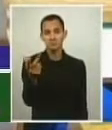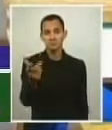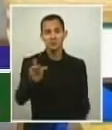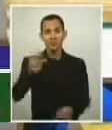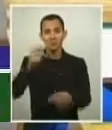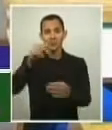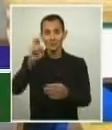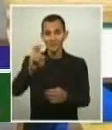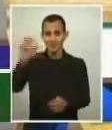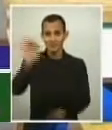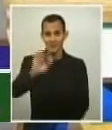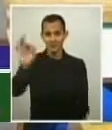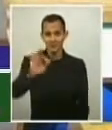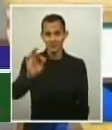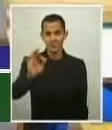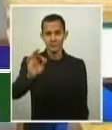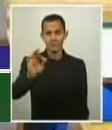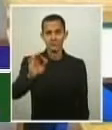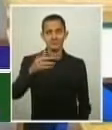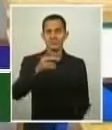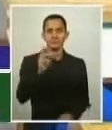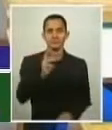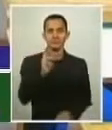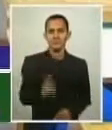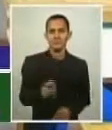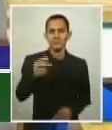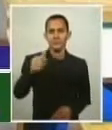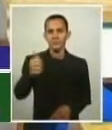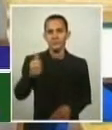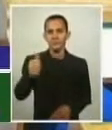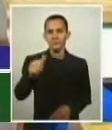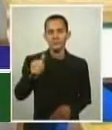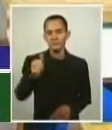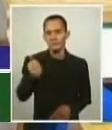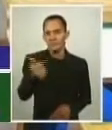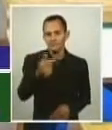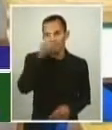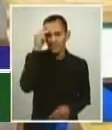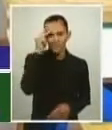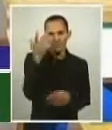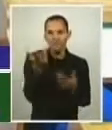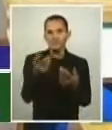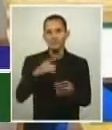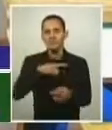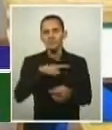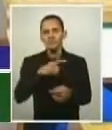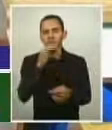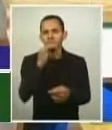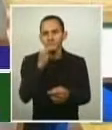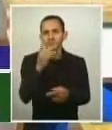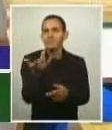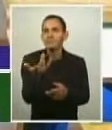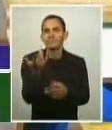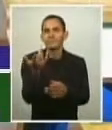o meu cinco porcento possa representar por 11 ou 12 representantes nós temos uma